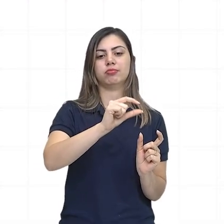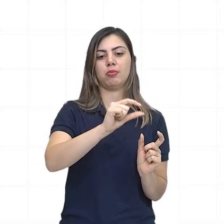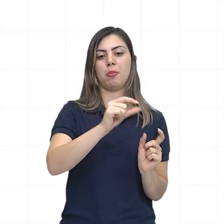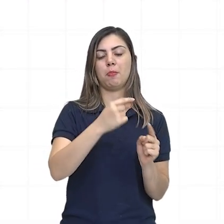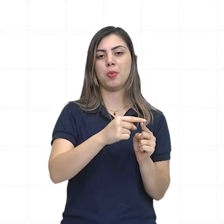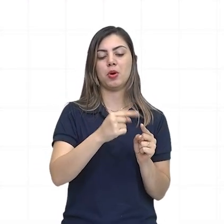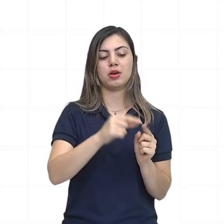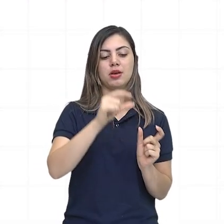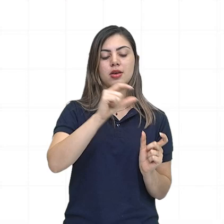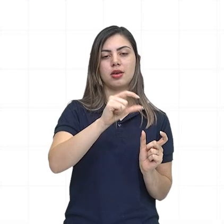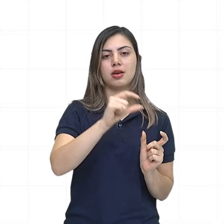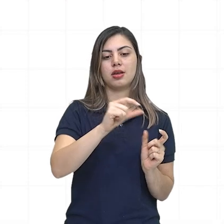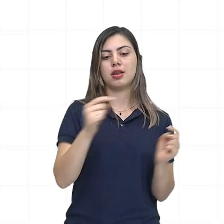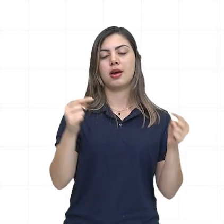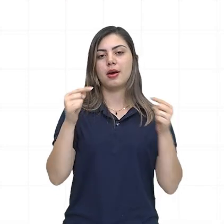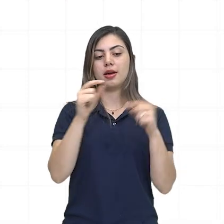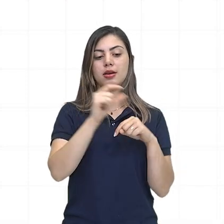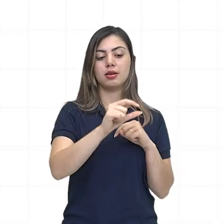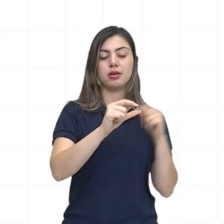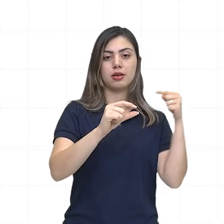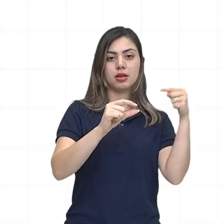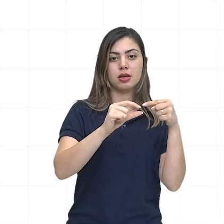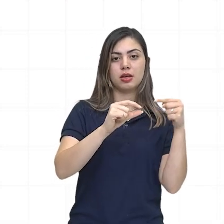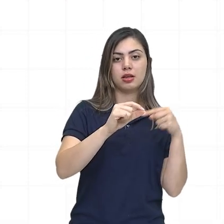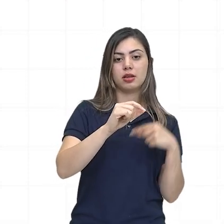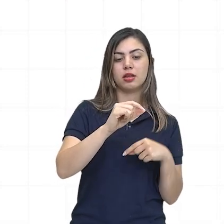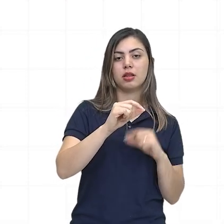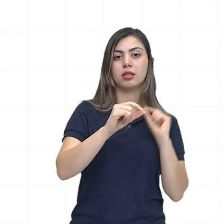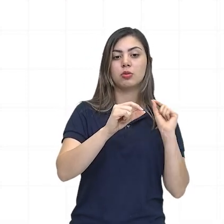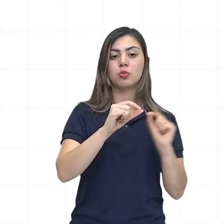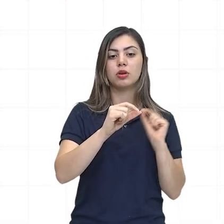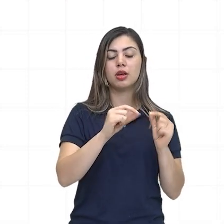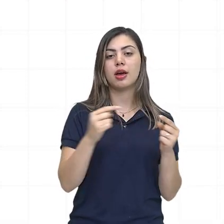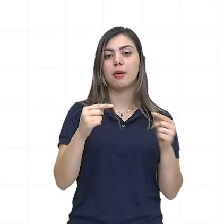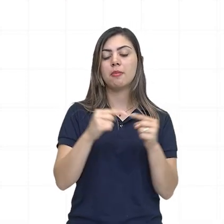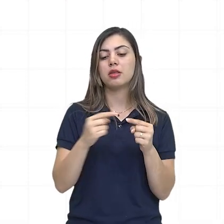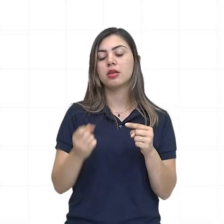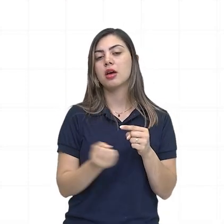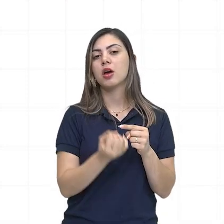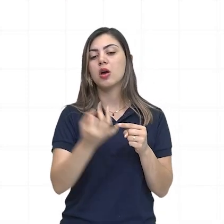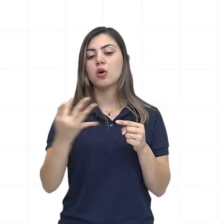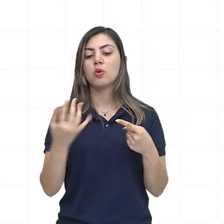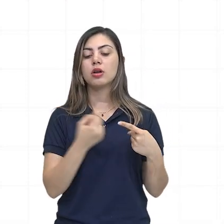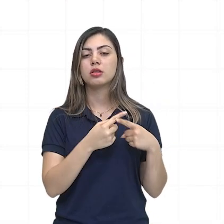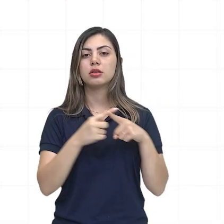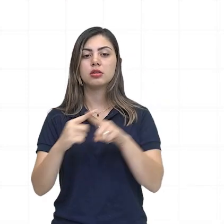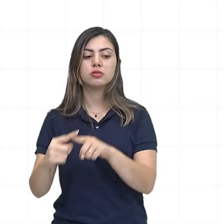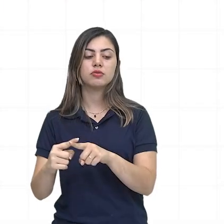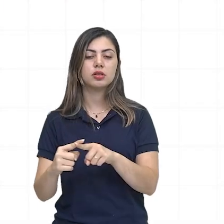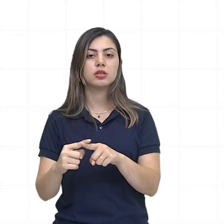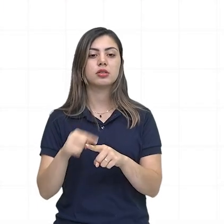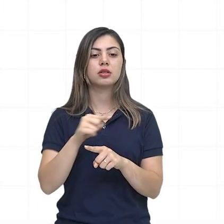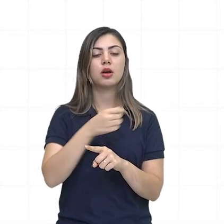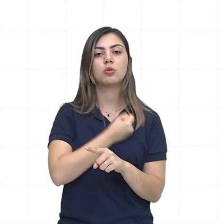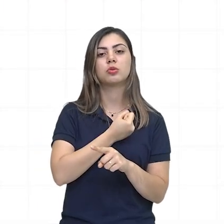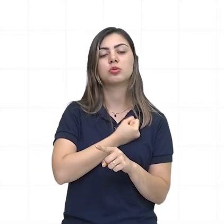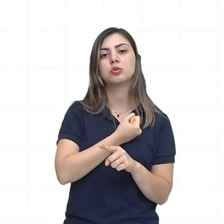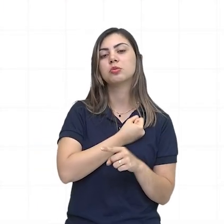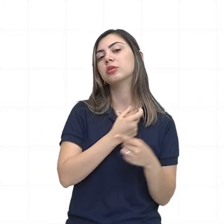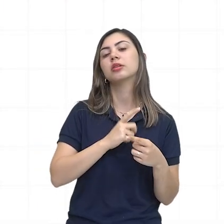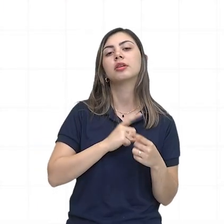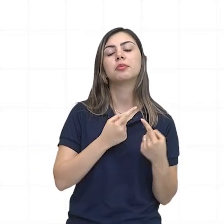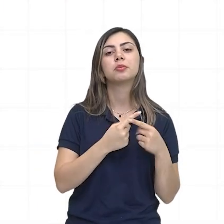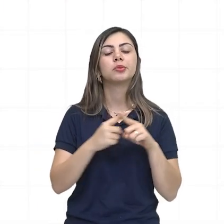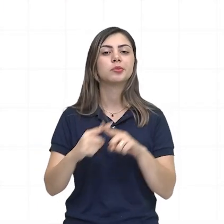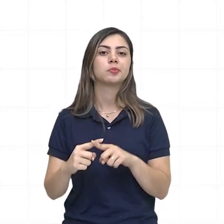é que vai mandar na operação. É ele que vai dizer quantas vezes a base será multiplicada por ela